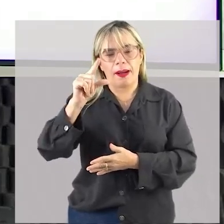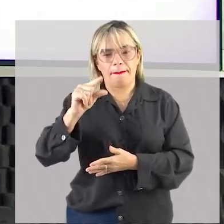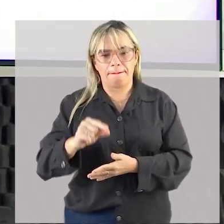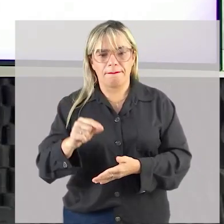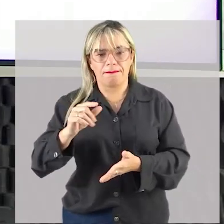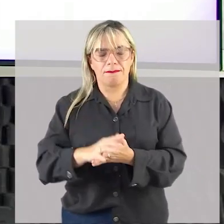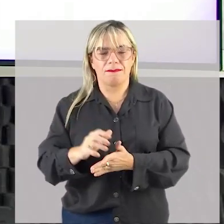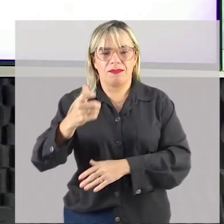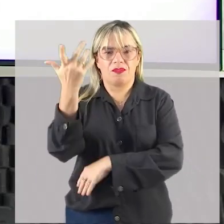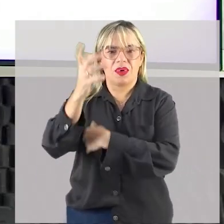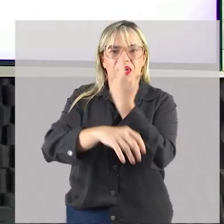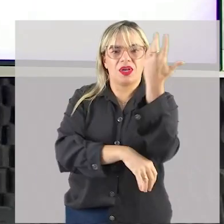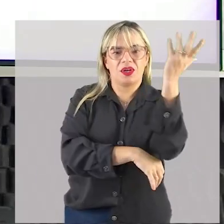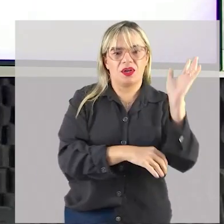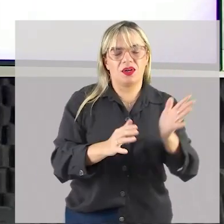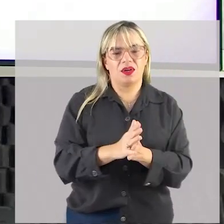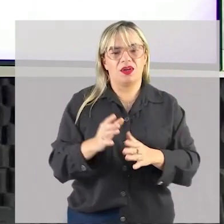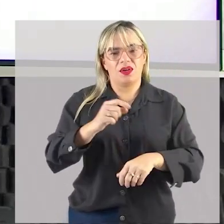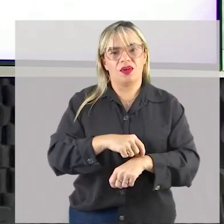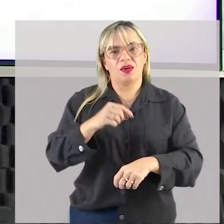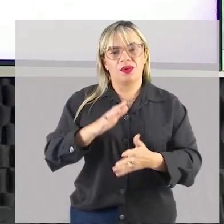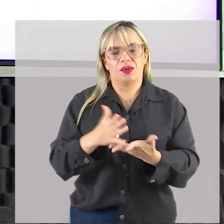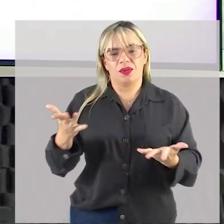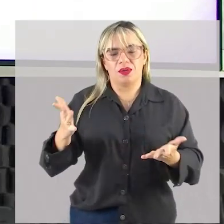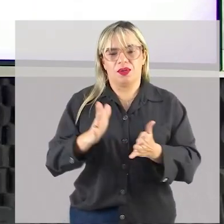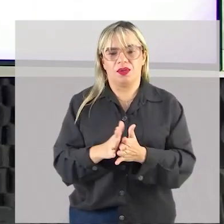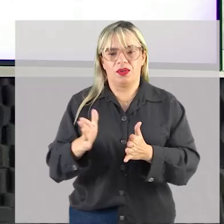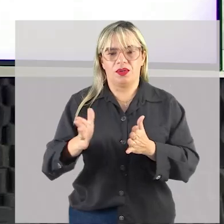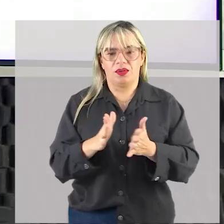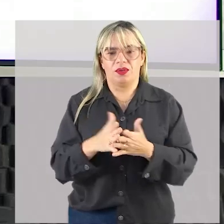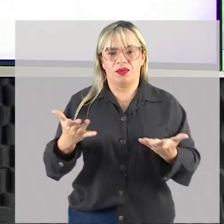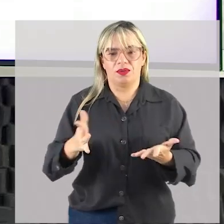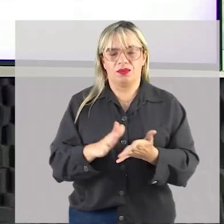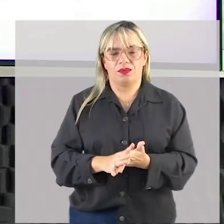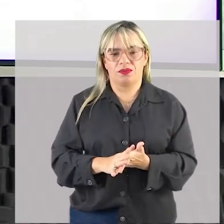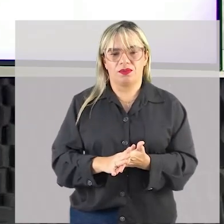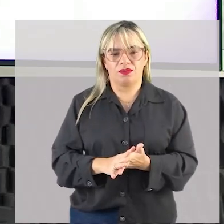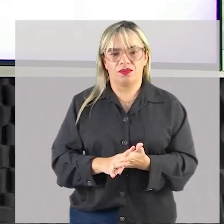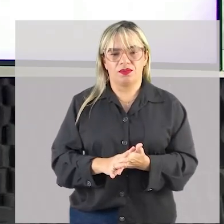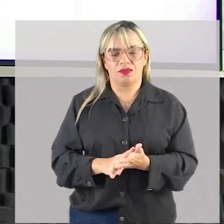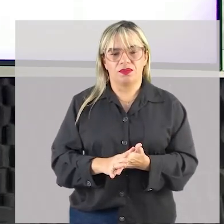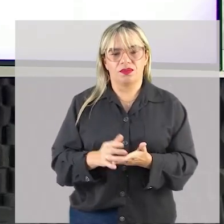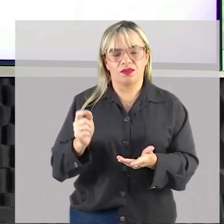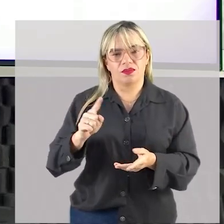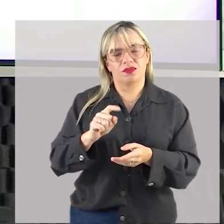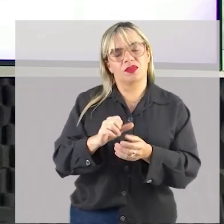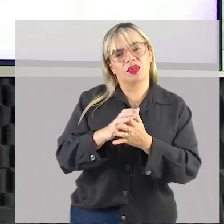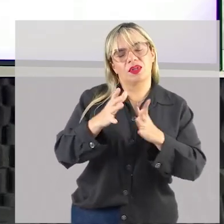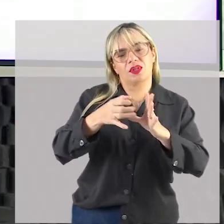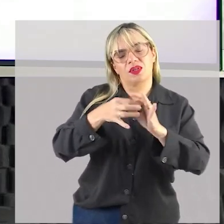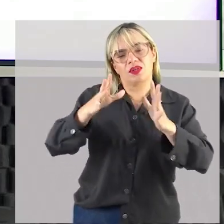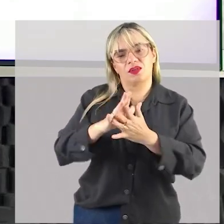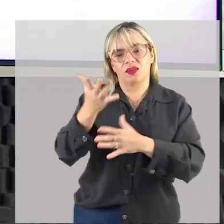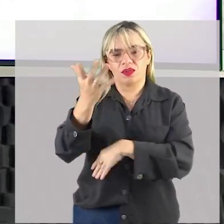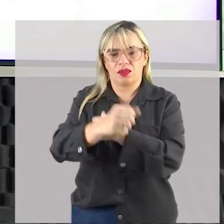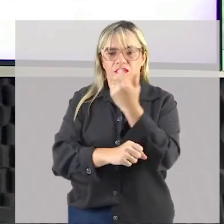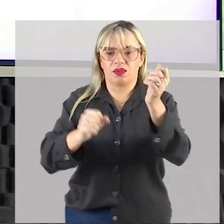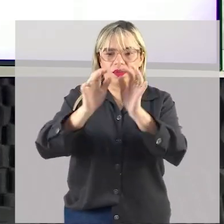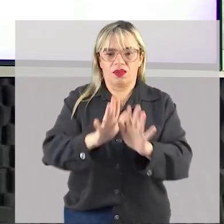questão que está voltada mais ao tempo que você tem esse material disposto no ambiente, tá,